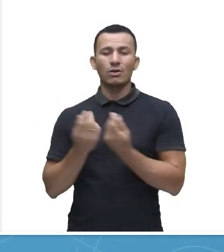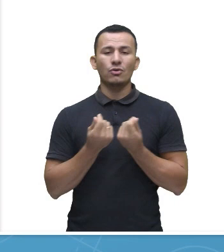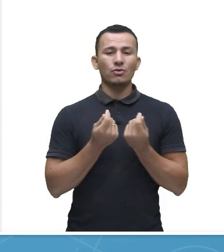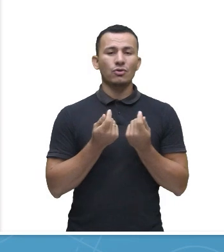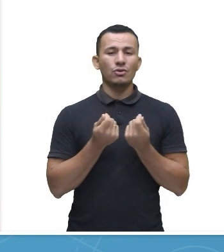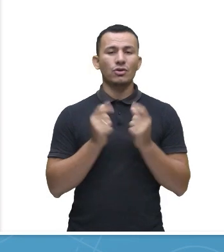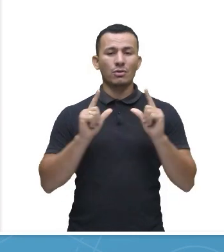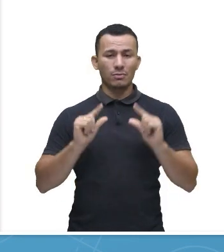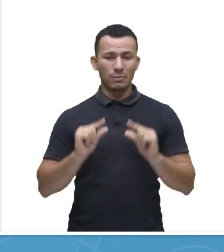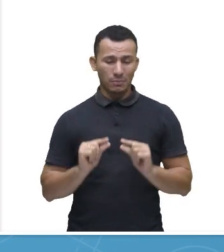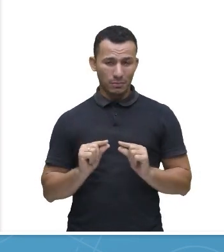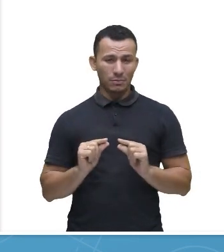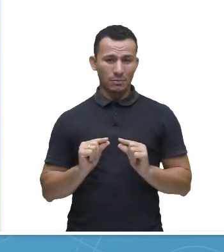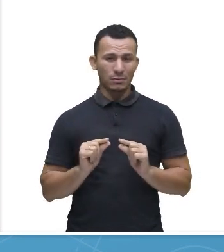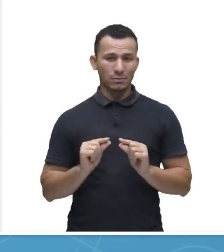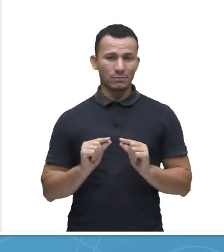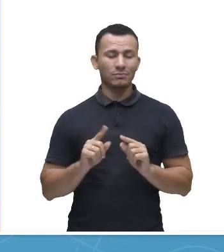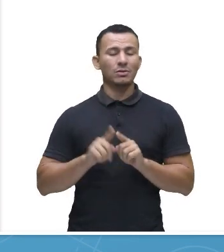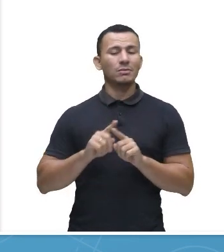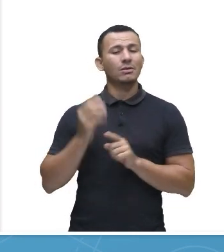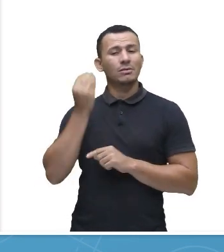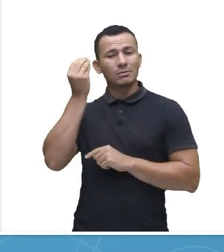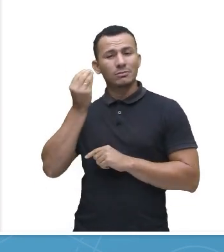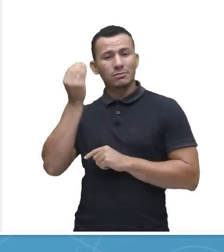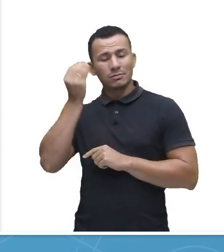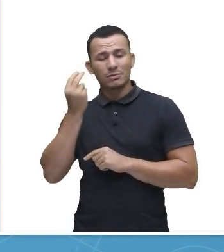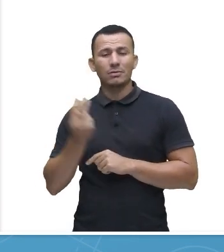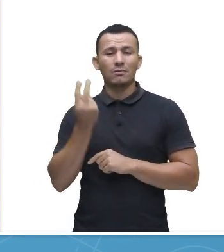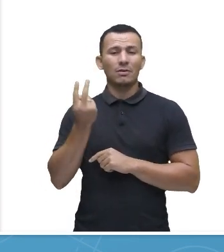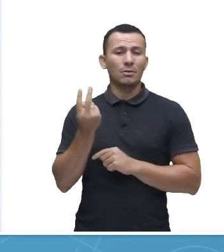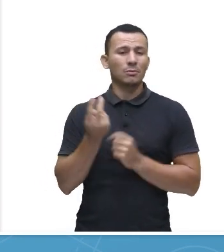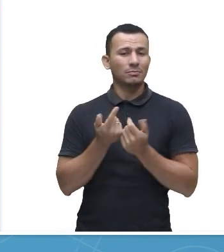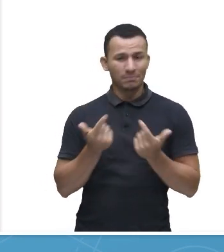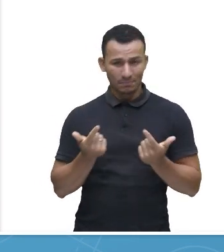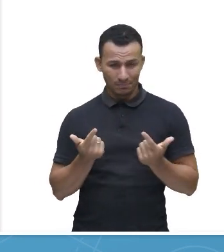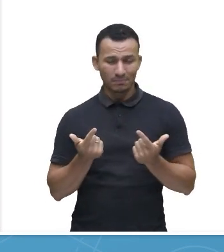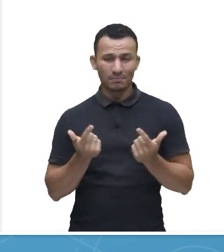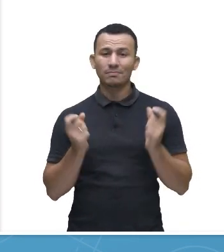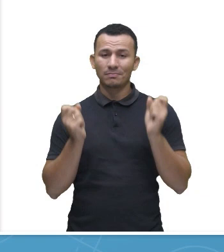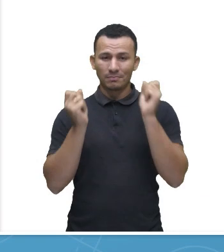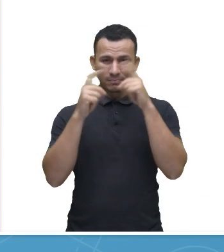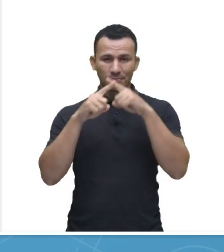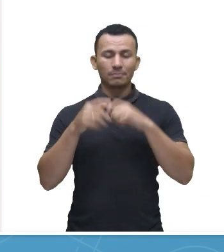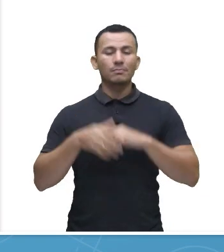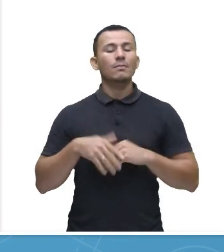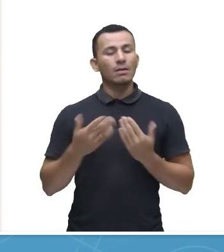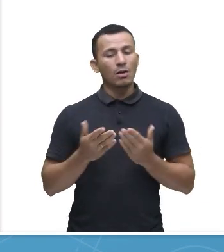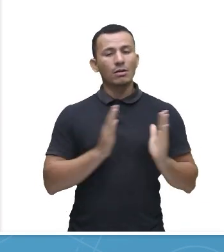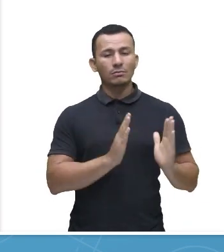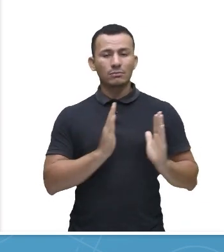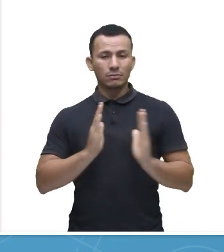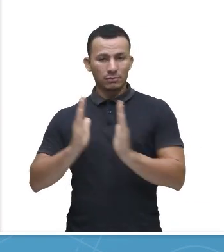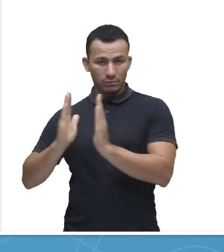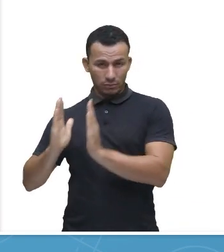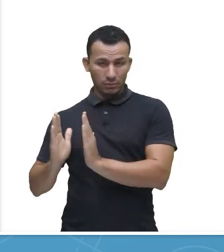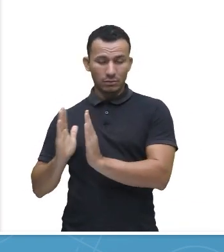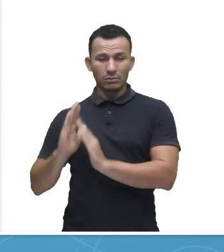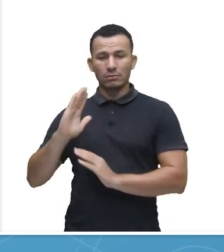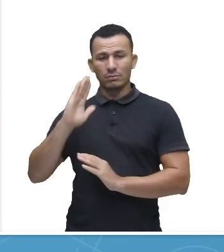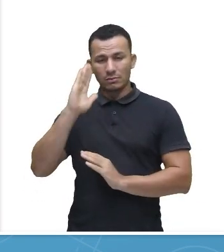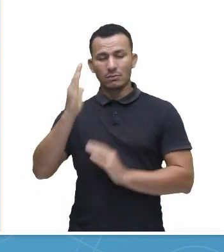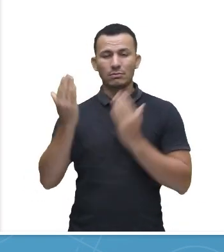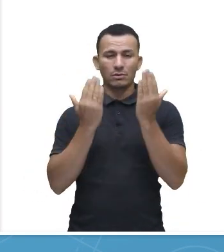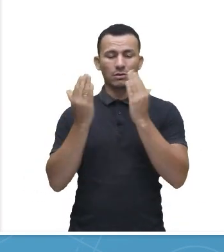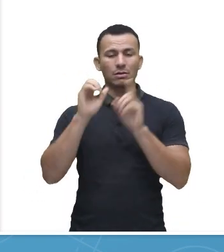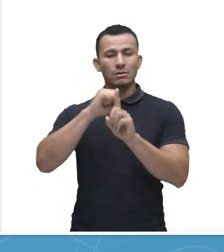no prestígio social, experiências e de valores e outras. Certo? Então, esses são os fatores